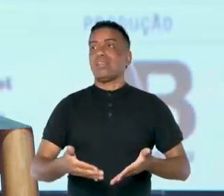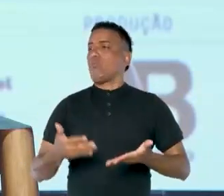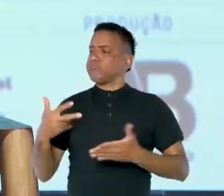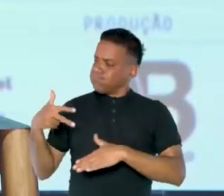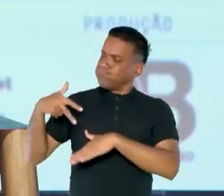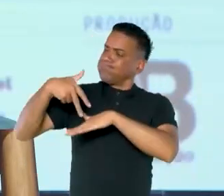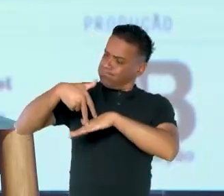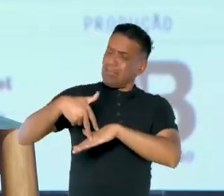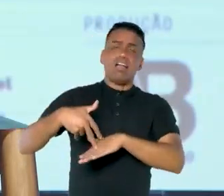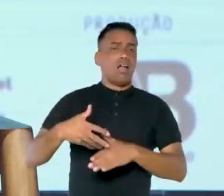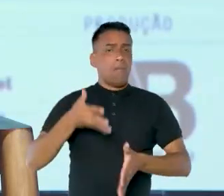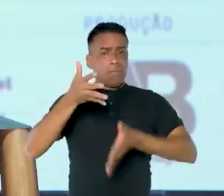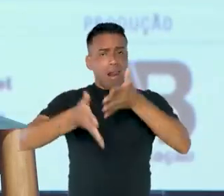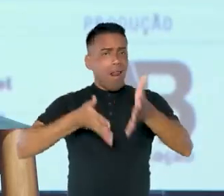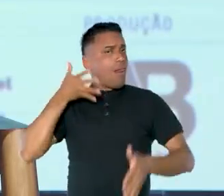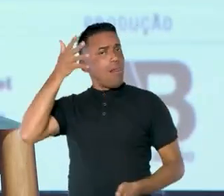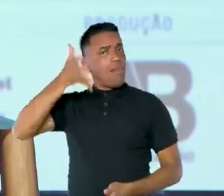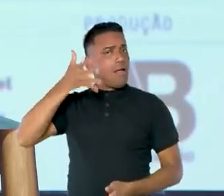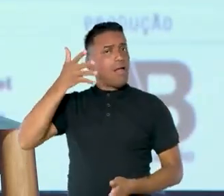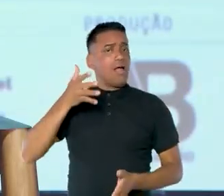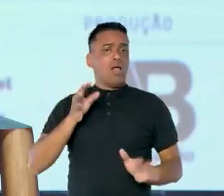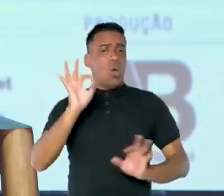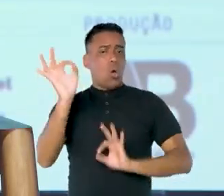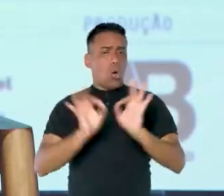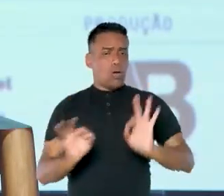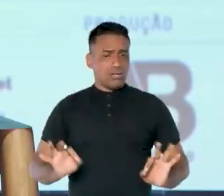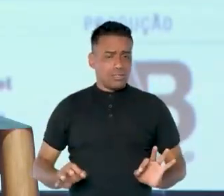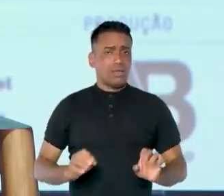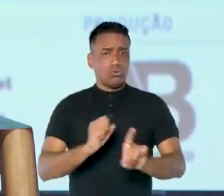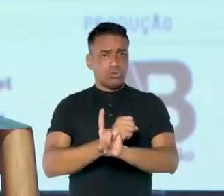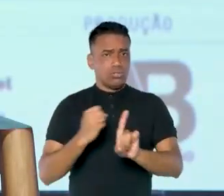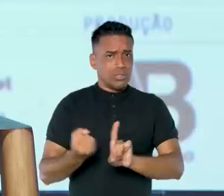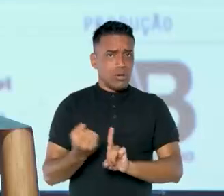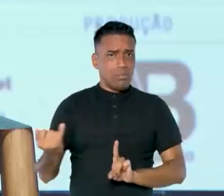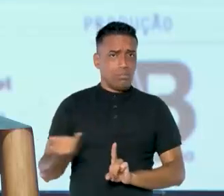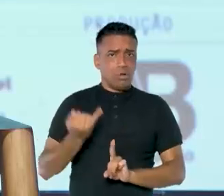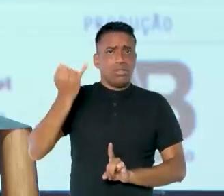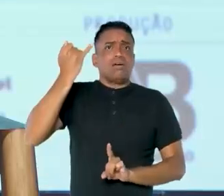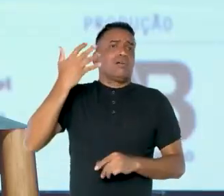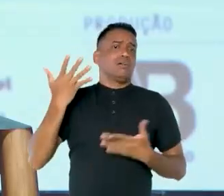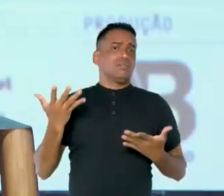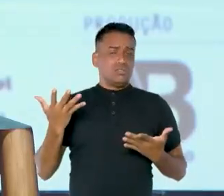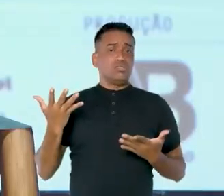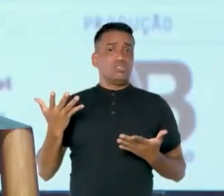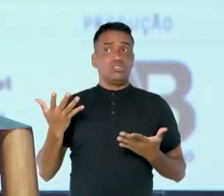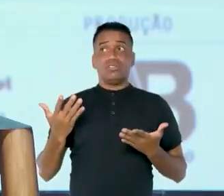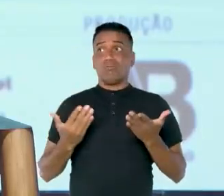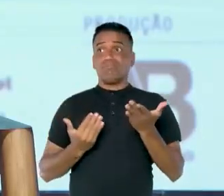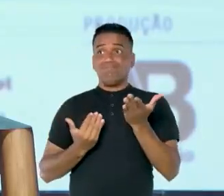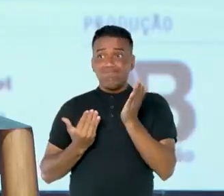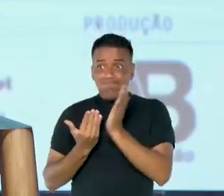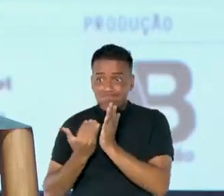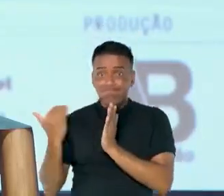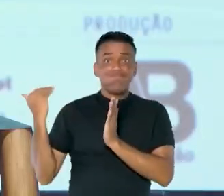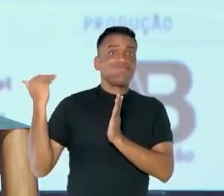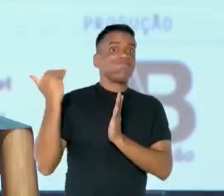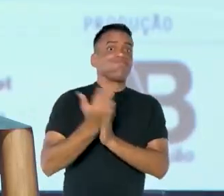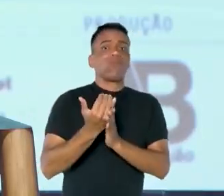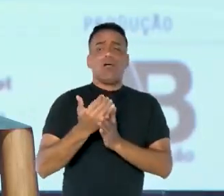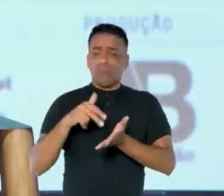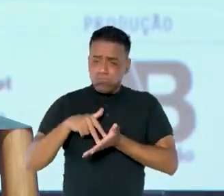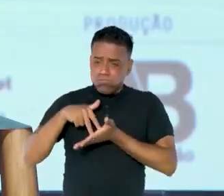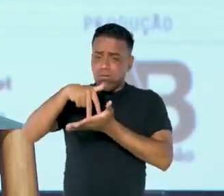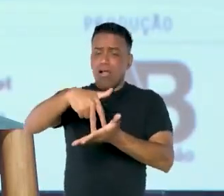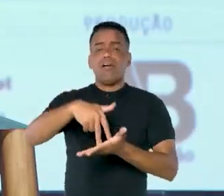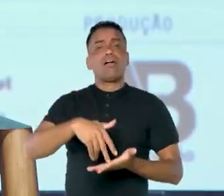em organizações importantes, a PIB aí crescendo e ganhando cada vez mais voz.